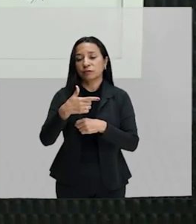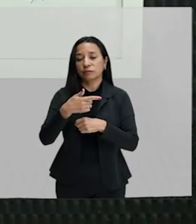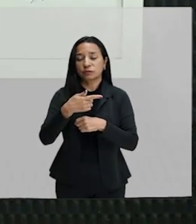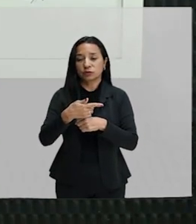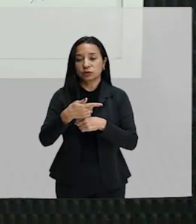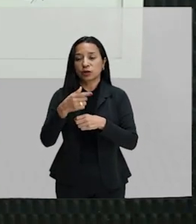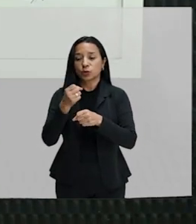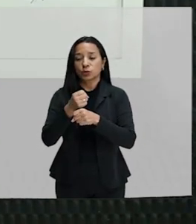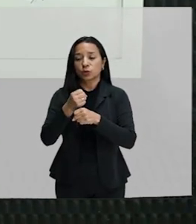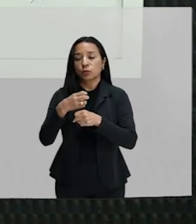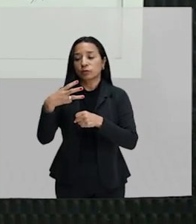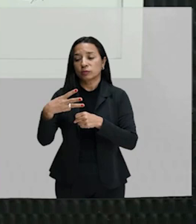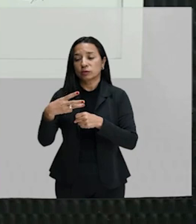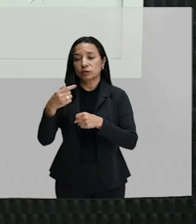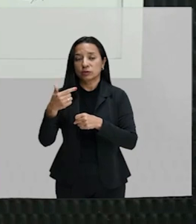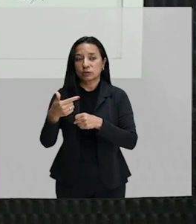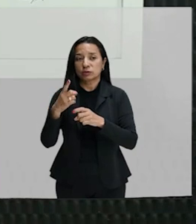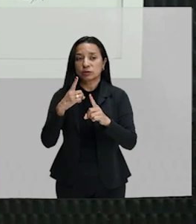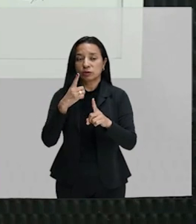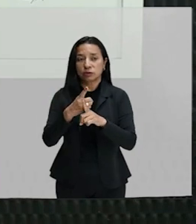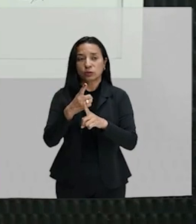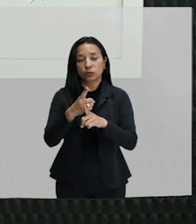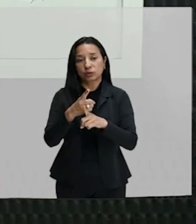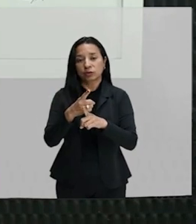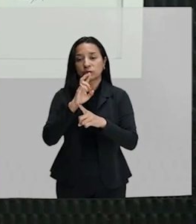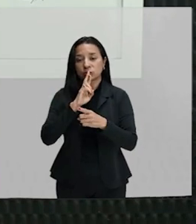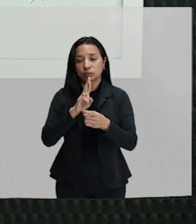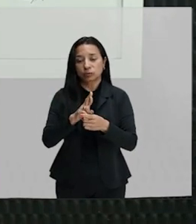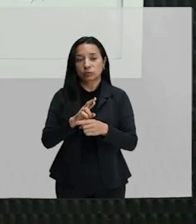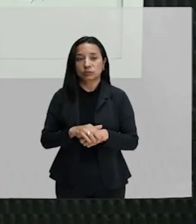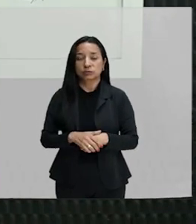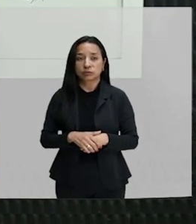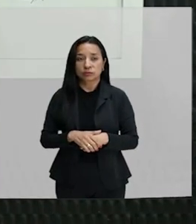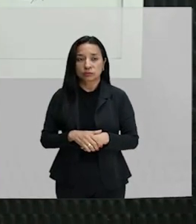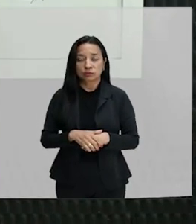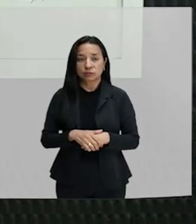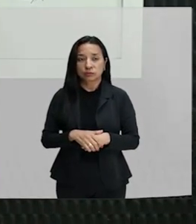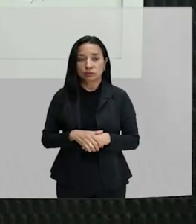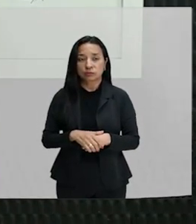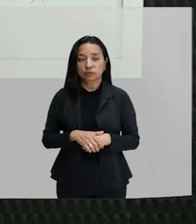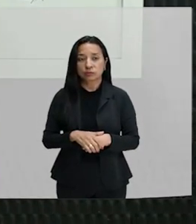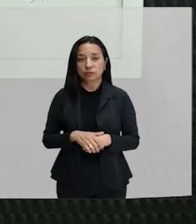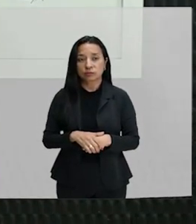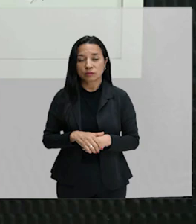somar com o 32 e vou encontrar aí a minha resposta né então vai ficar